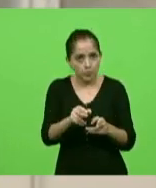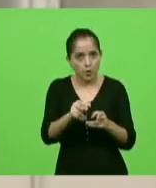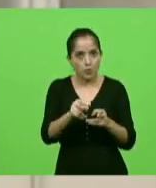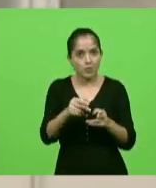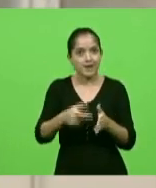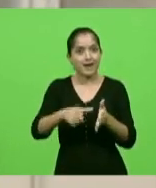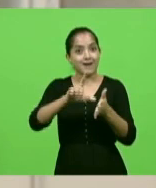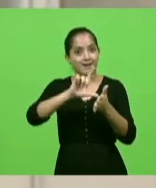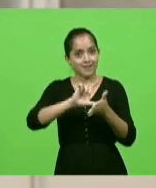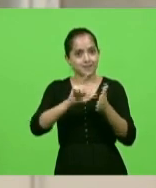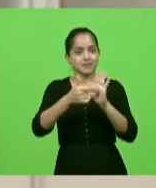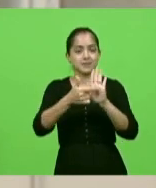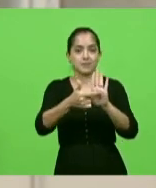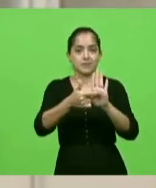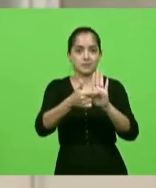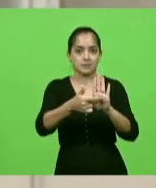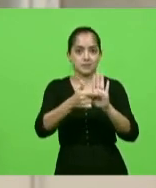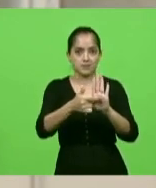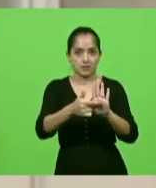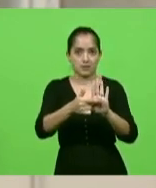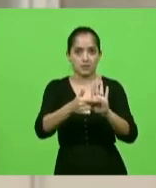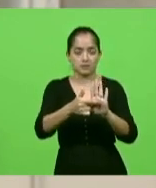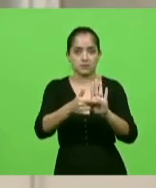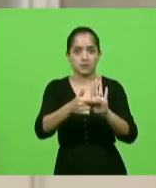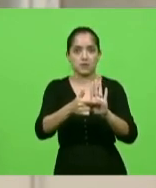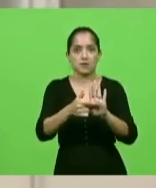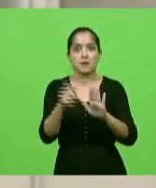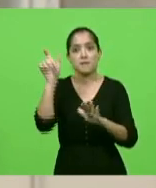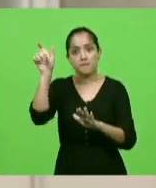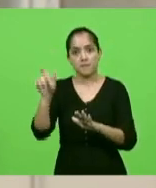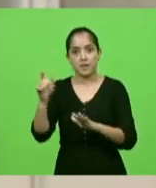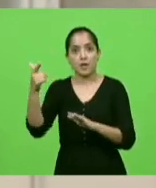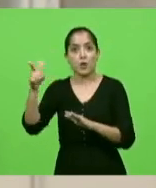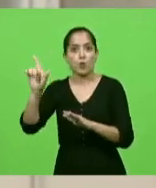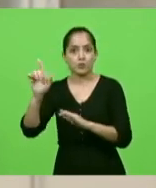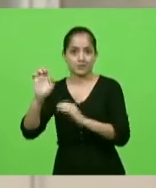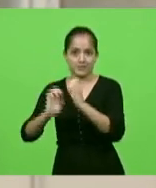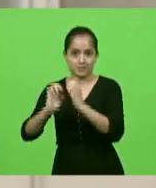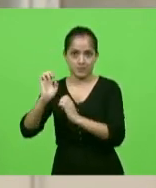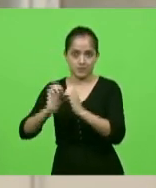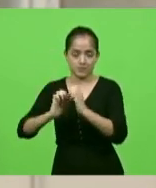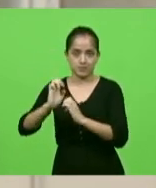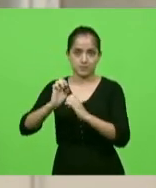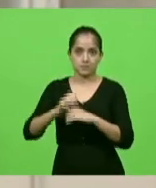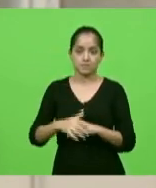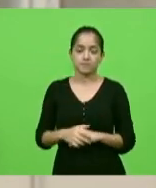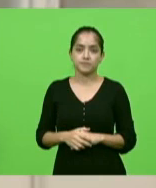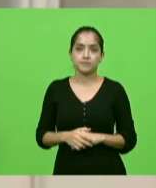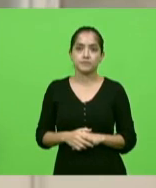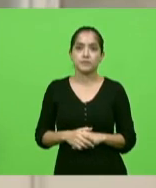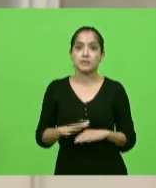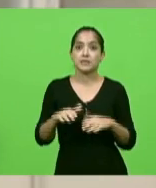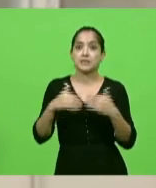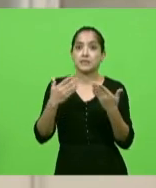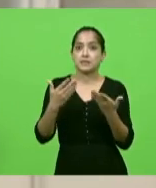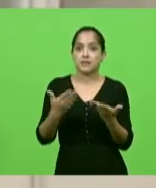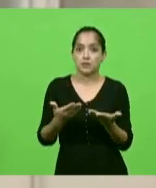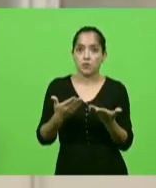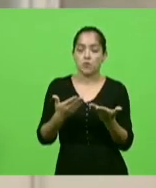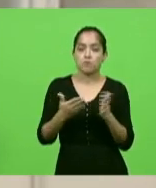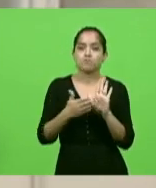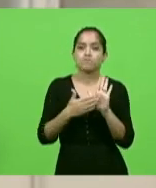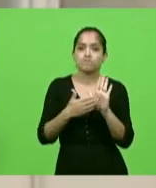àquela anteriormente apresentada pela brazilian-international Bis na qual